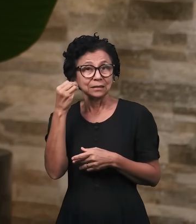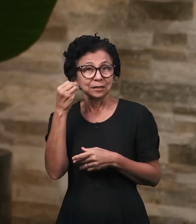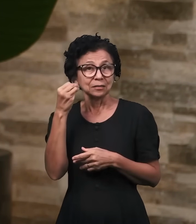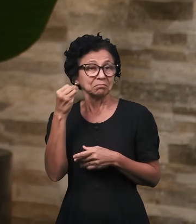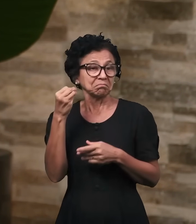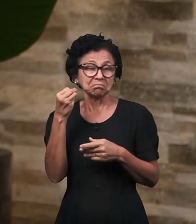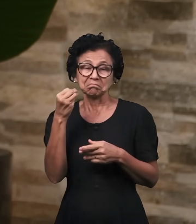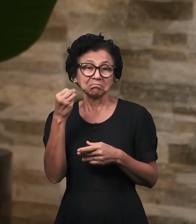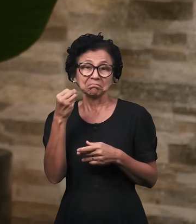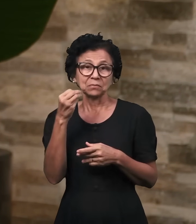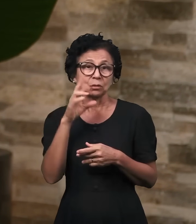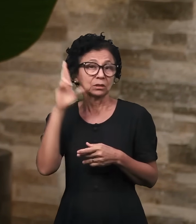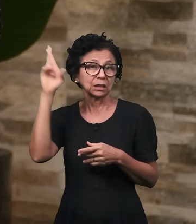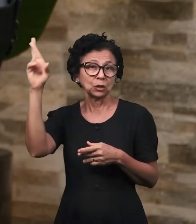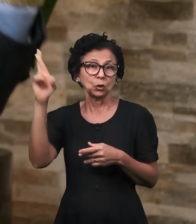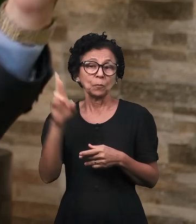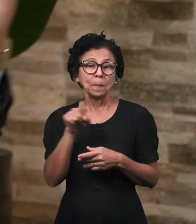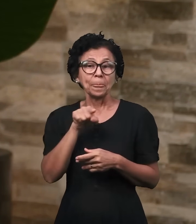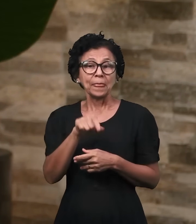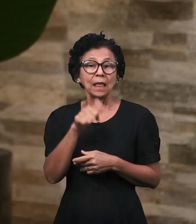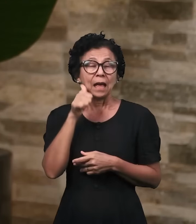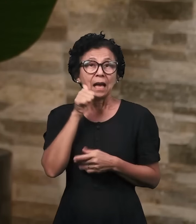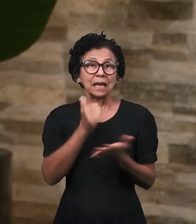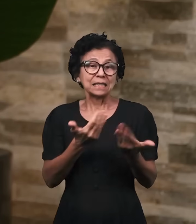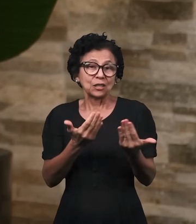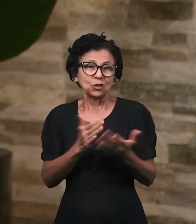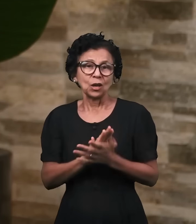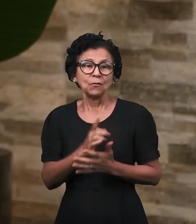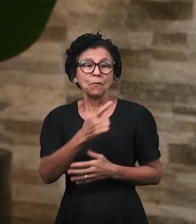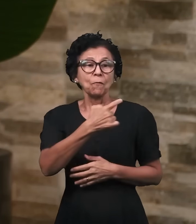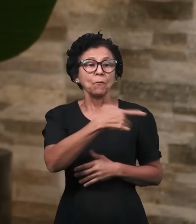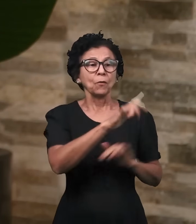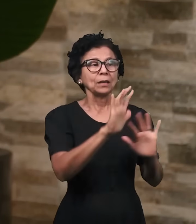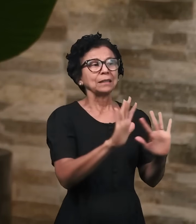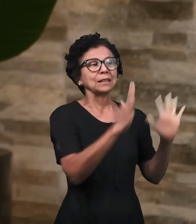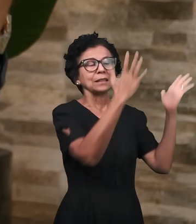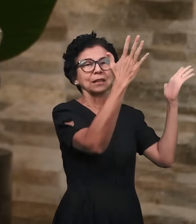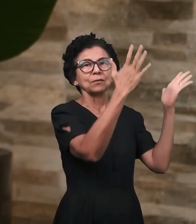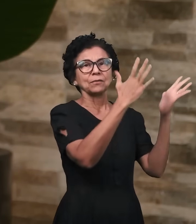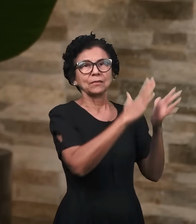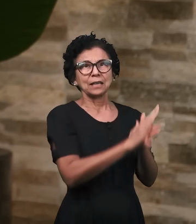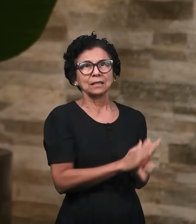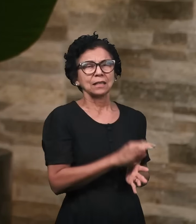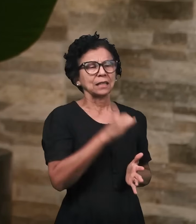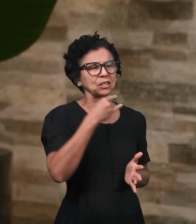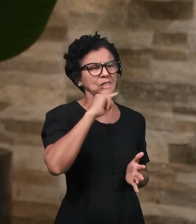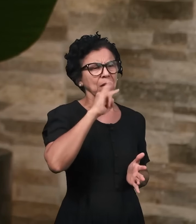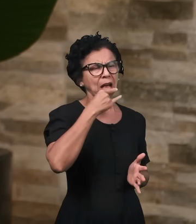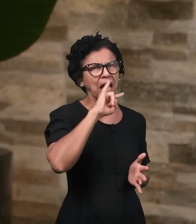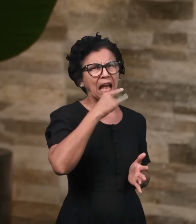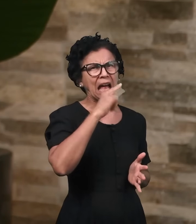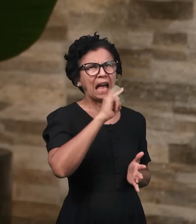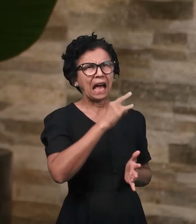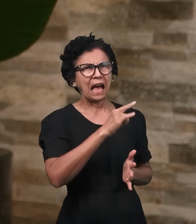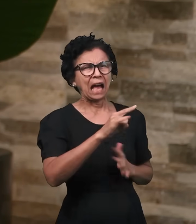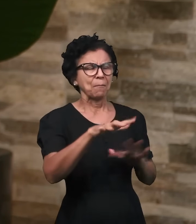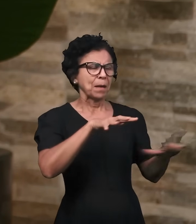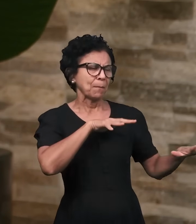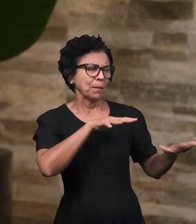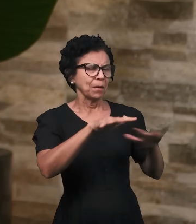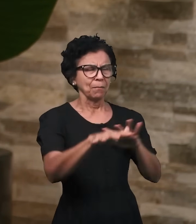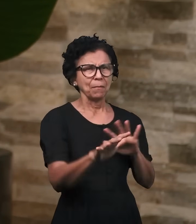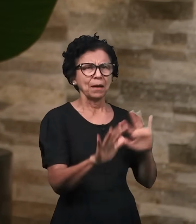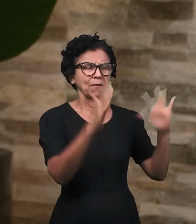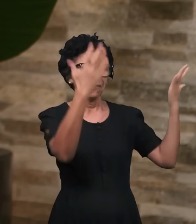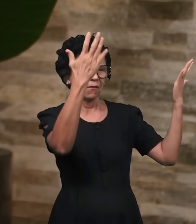uma festa, naquela festa havia bebida alcoólica e aquele tipo de envolvimento de jovem do mundo. E ela